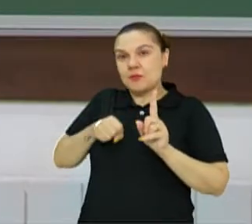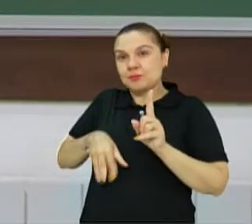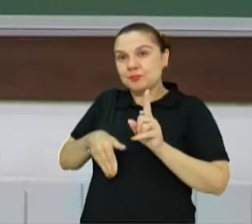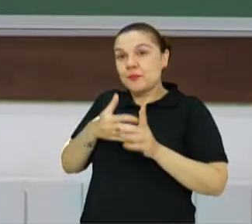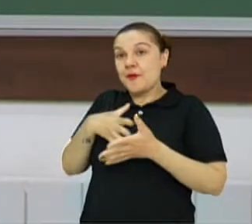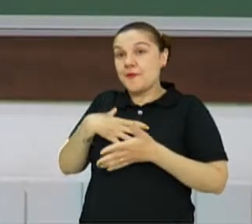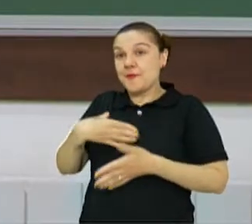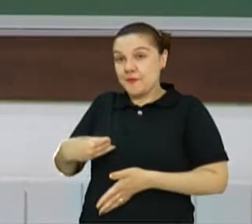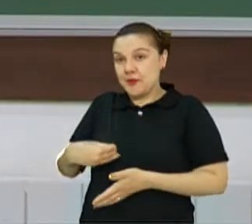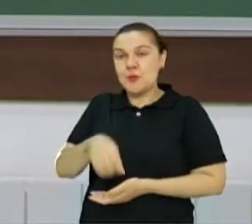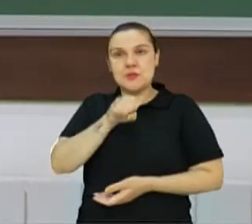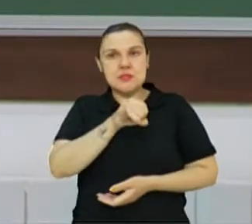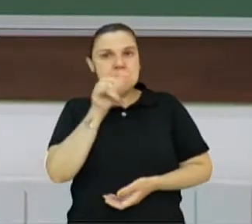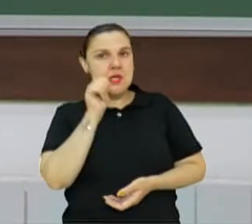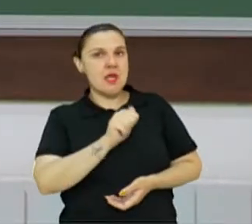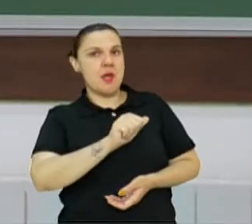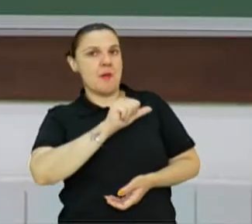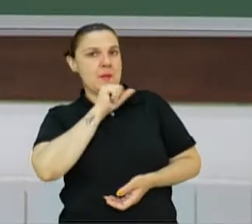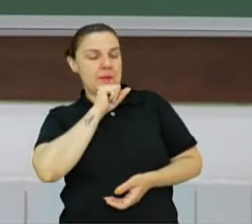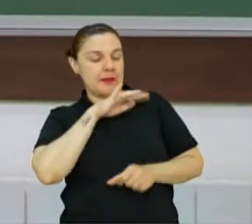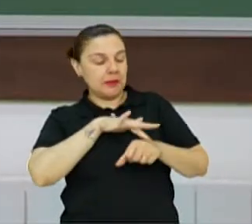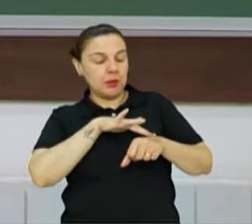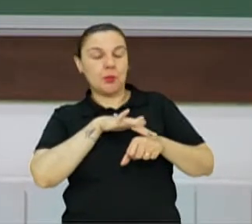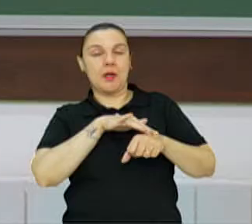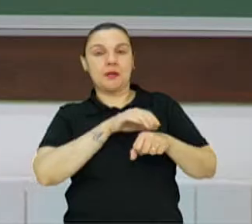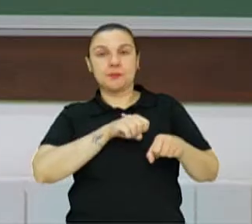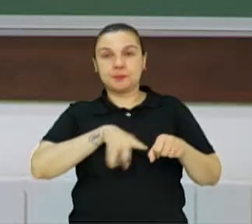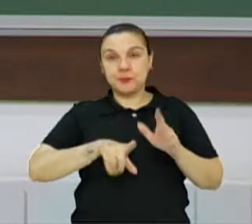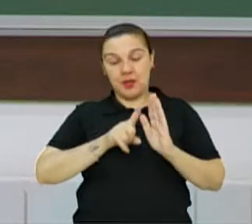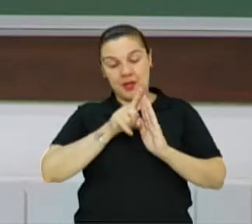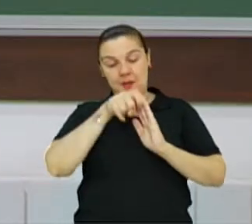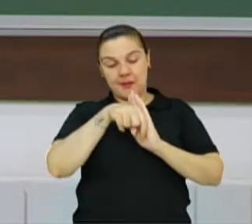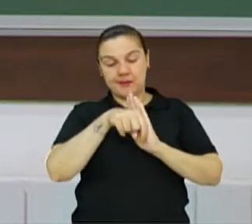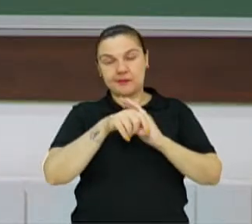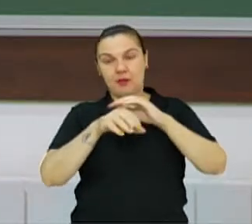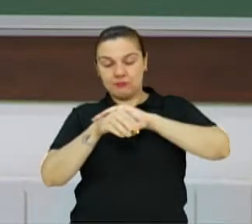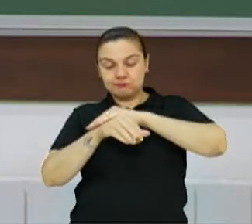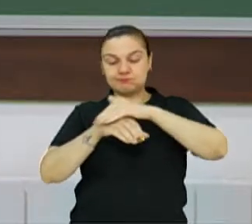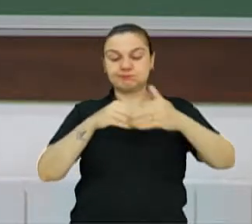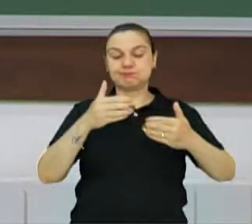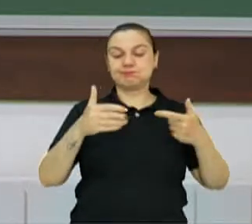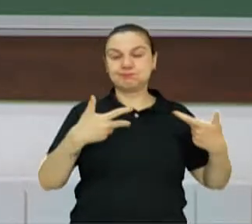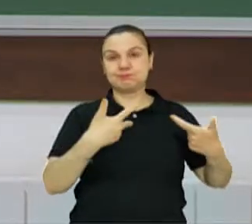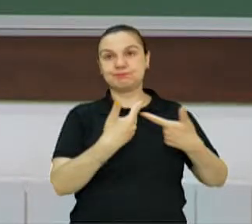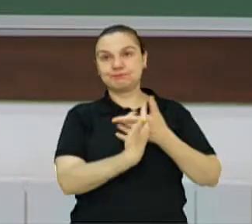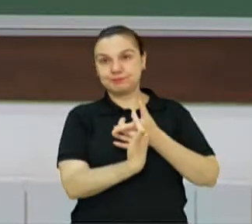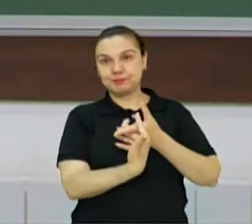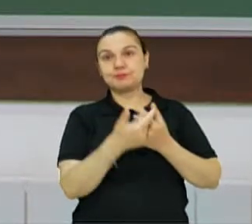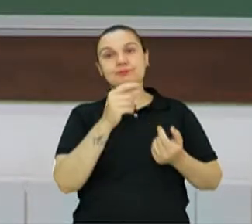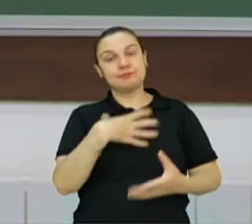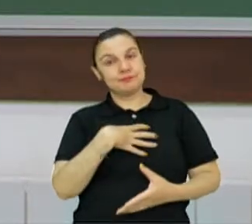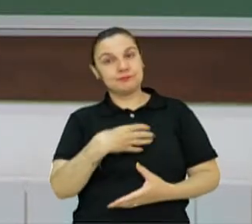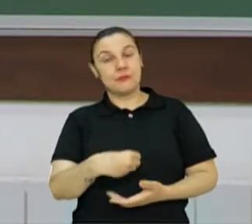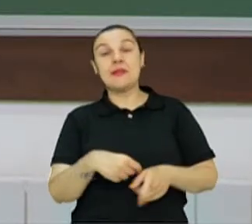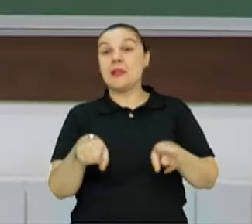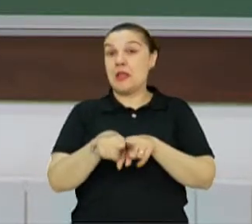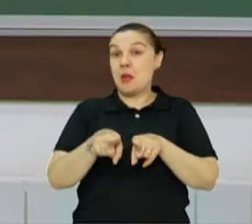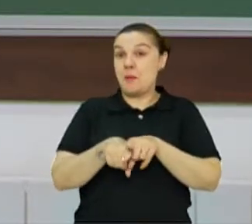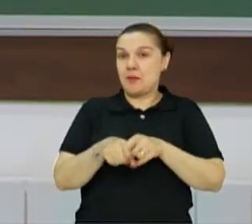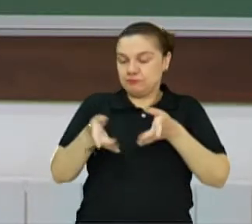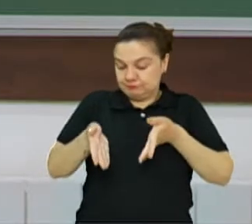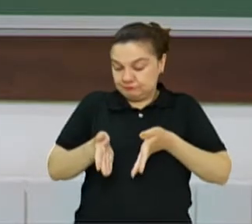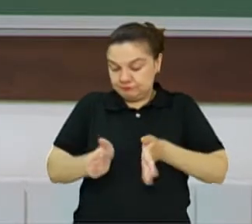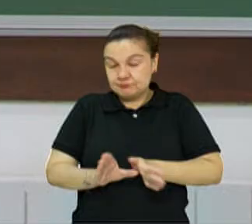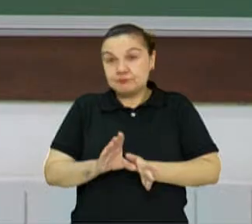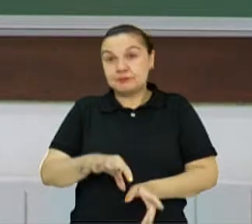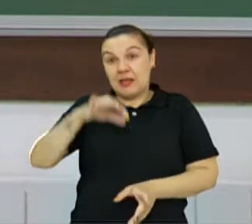durante a gestação, tá? Pela placenta, essa bactéria pode passar. Durante, né, o parto, se não houver